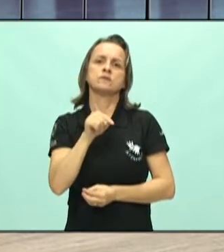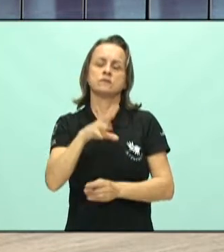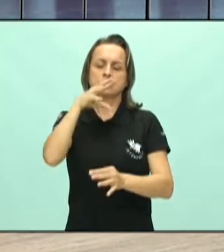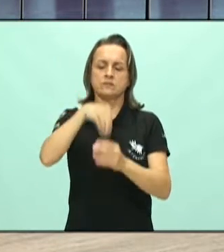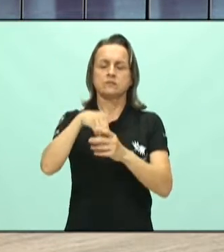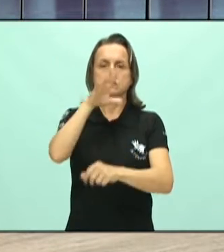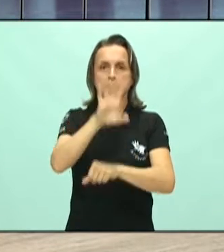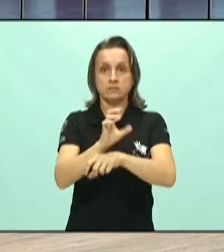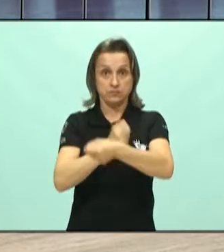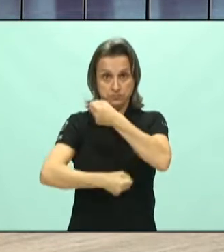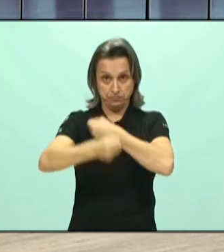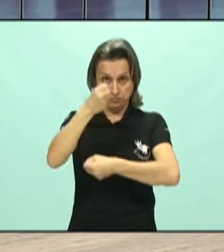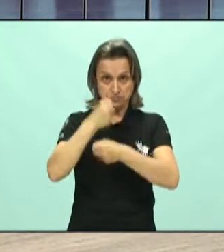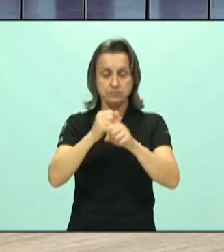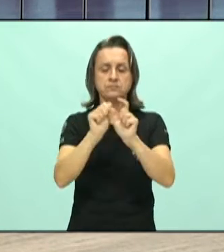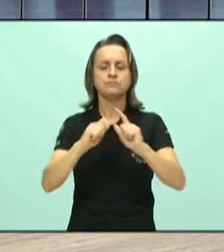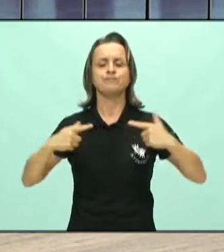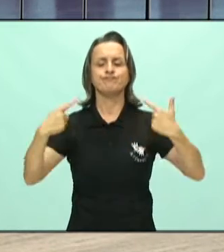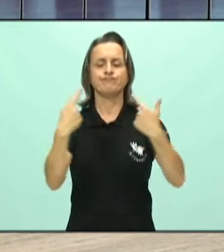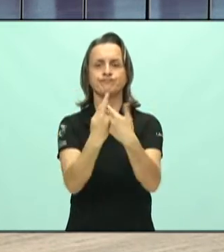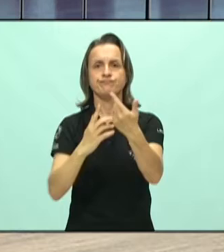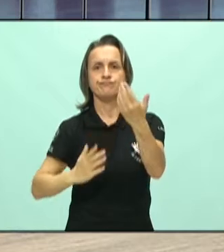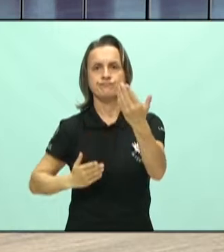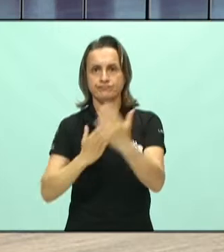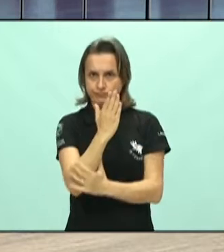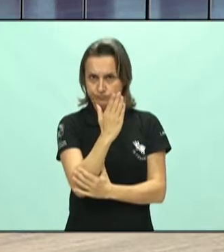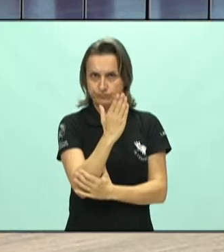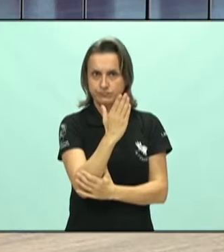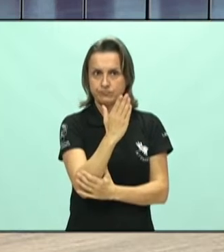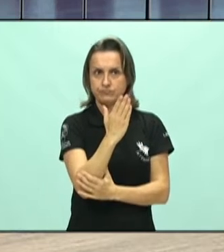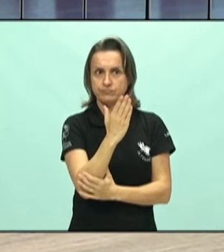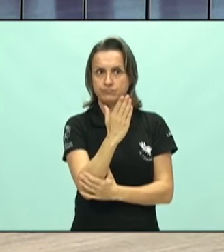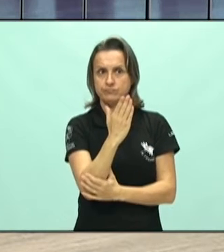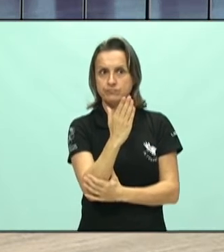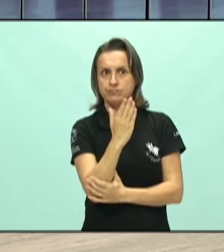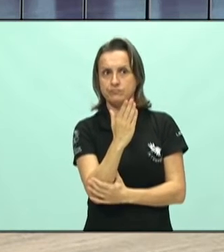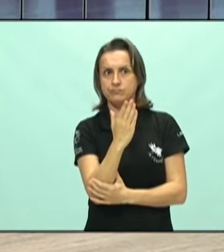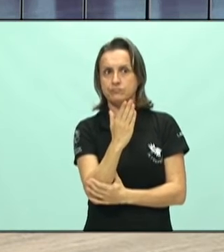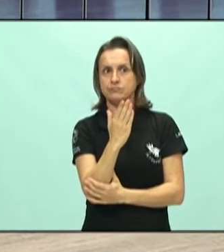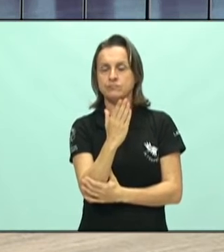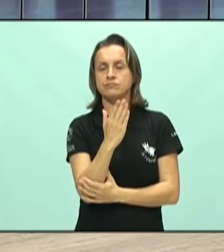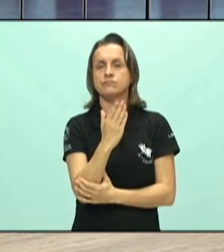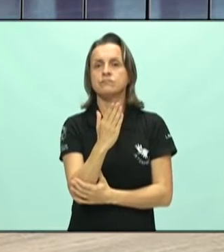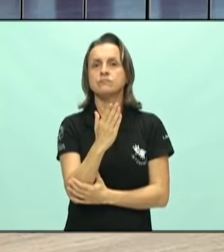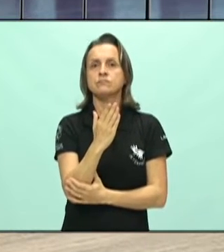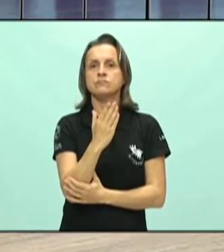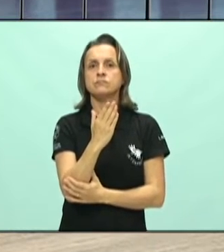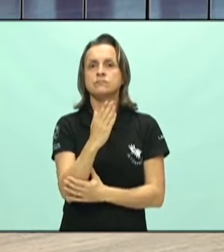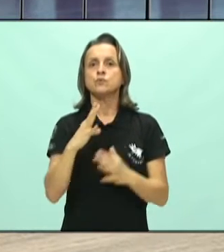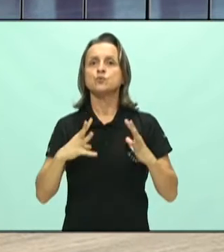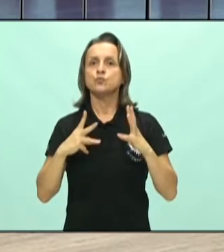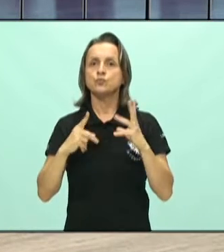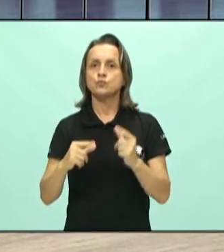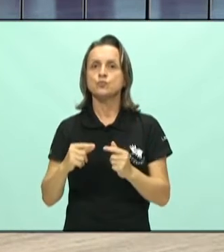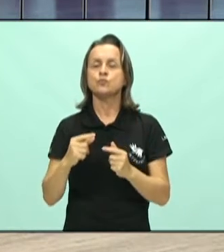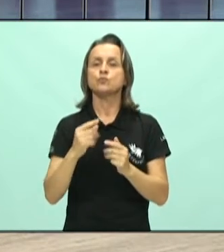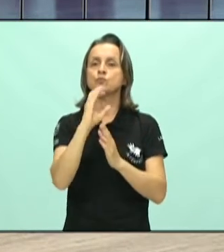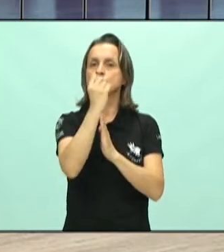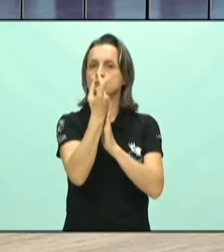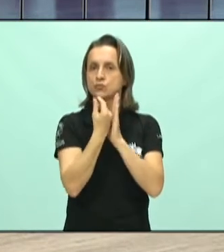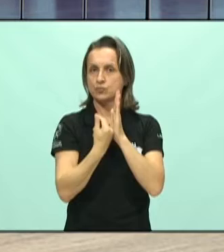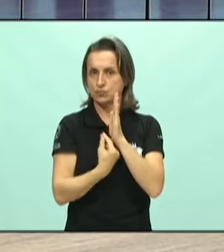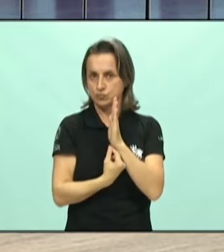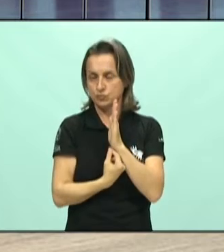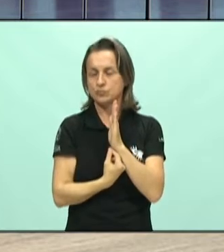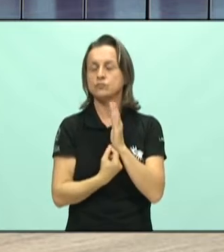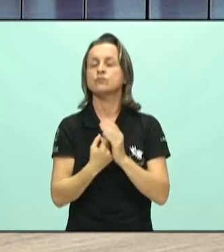a Assembleia aprovou na LOA, no caso a Lei de Diretrizes Orçamentárias do Estado de Santa Catarina, a redução de